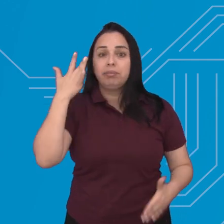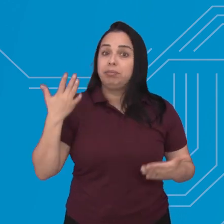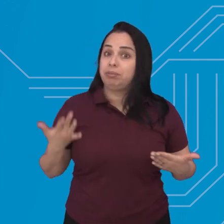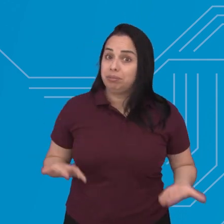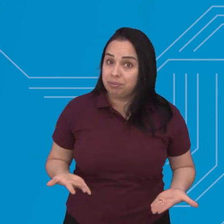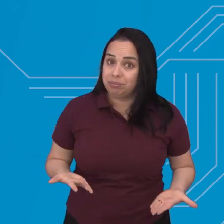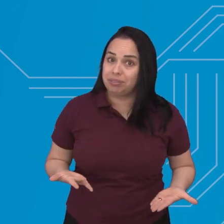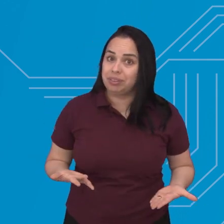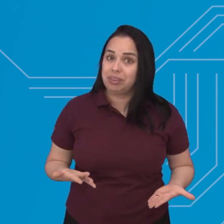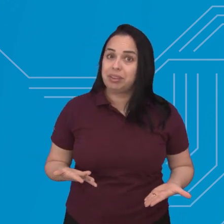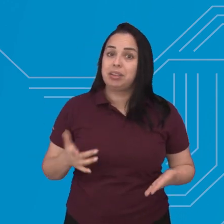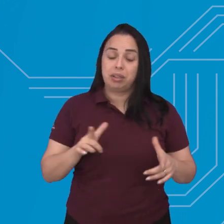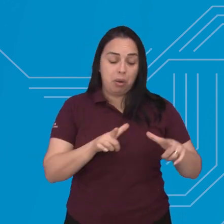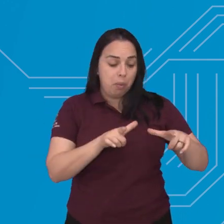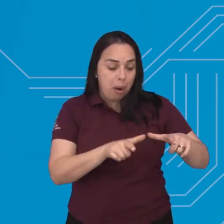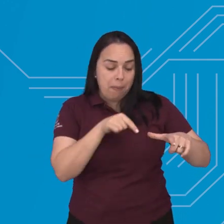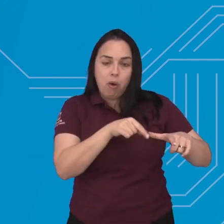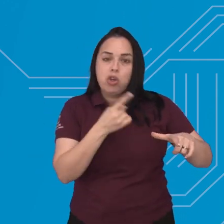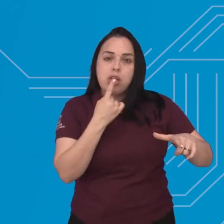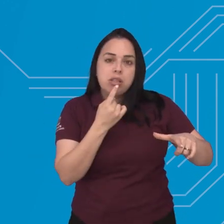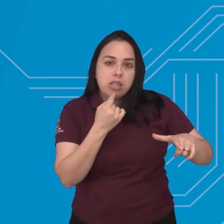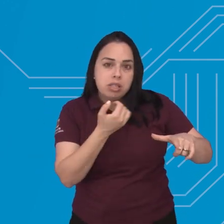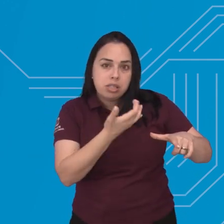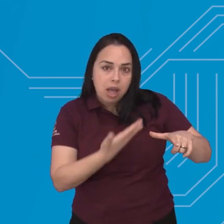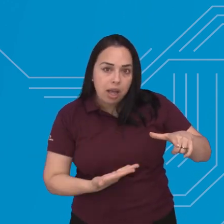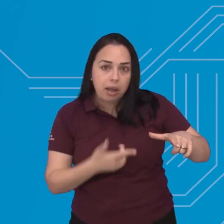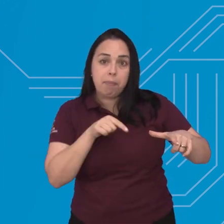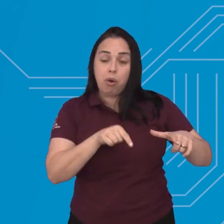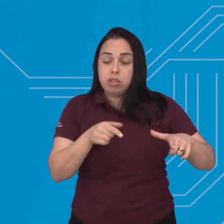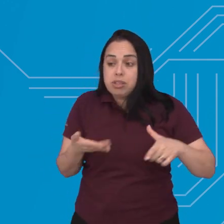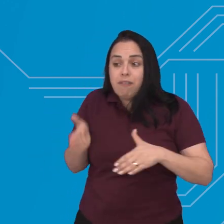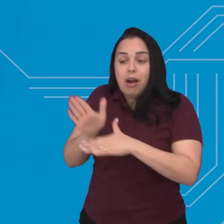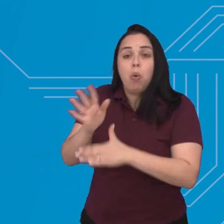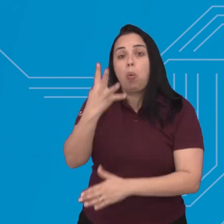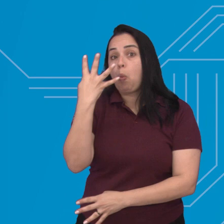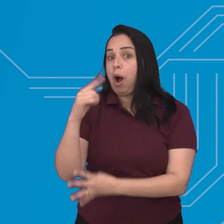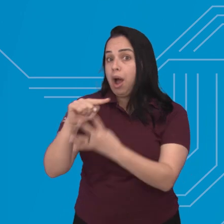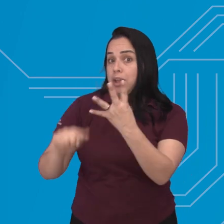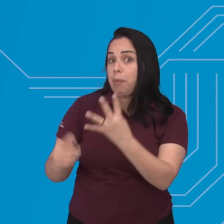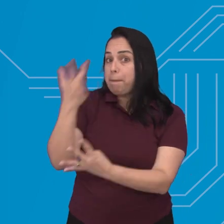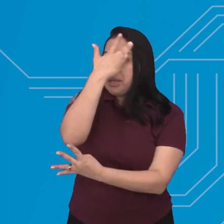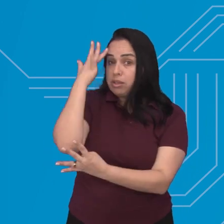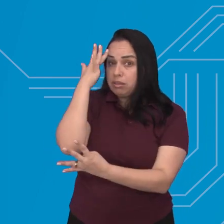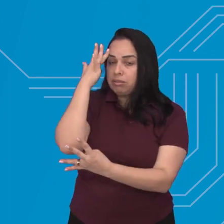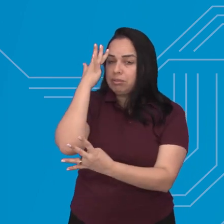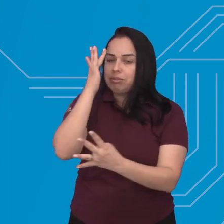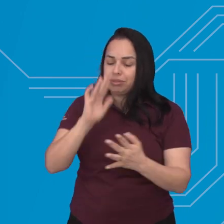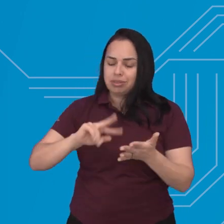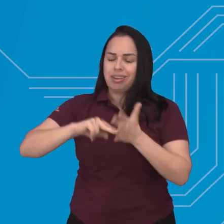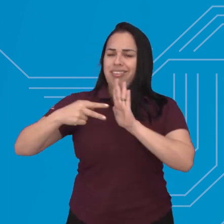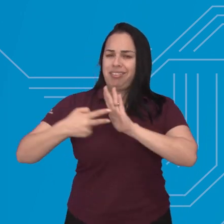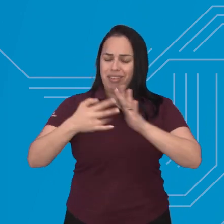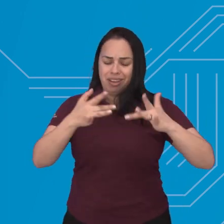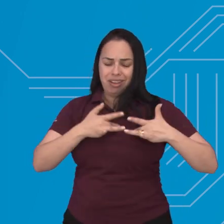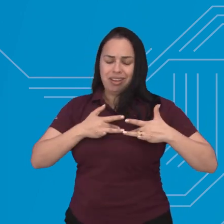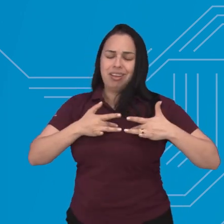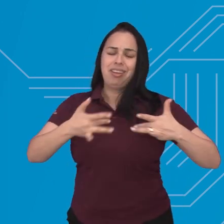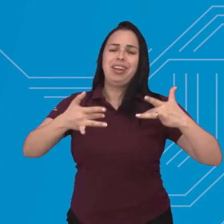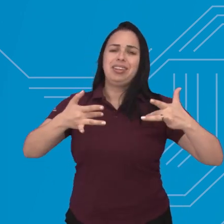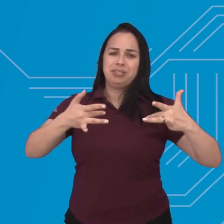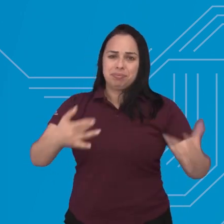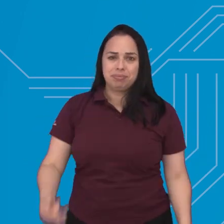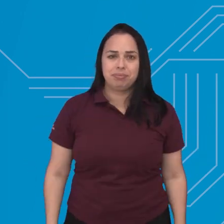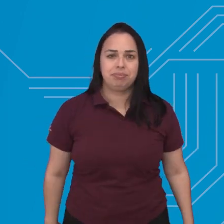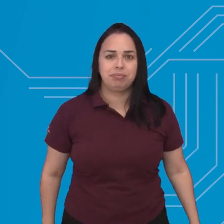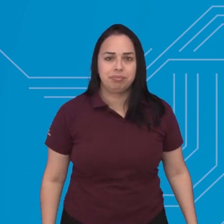pessoas. E olha só, uma bolsa de sangue pode salvar até 4 pessoas. Ser um doador é um gesto